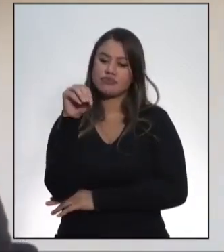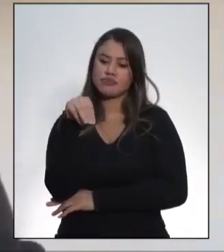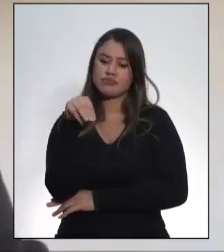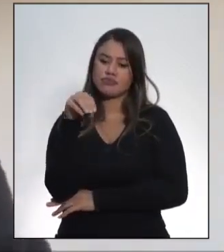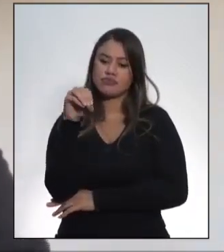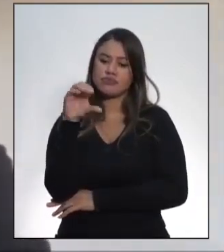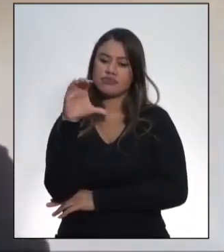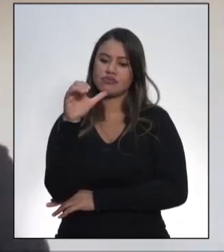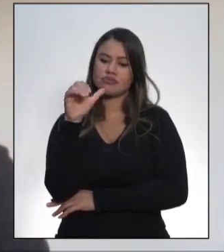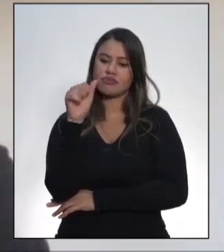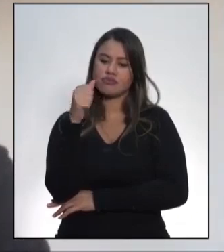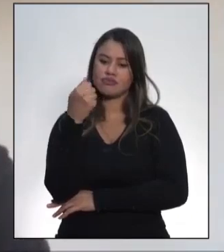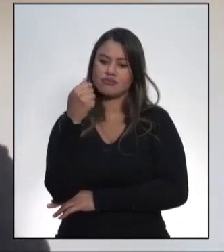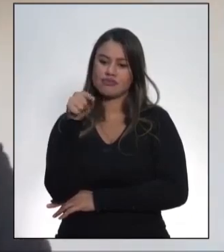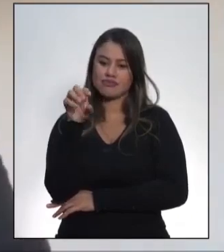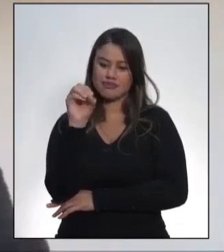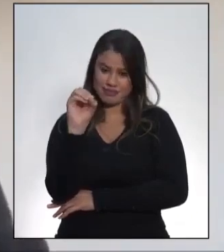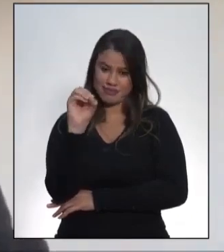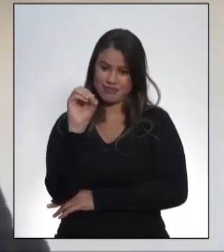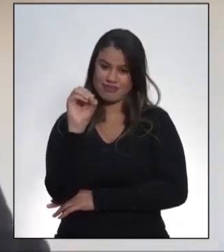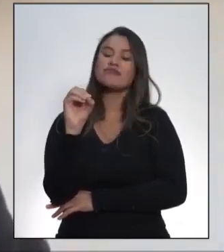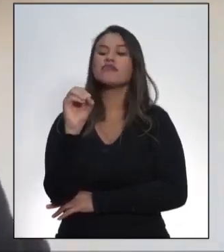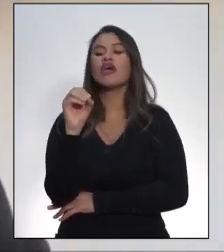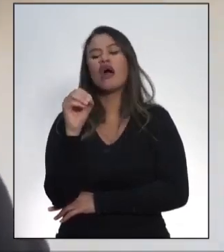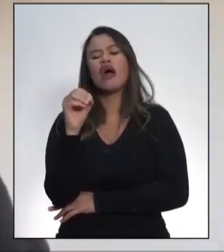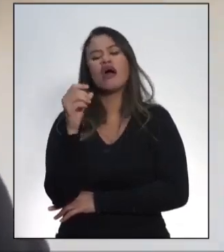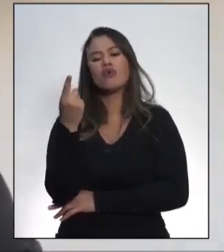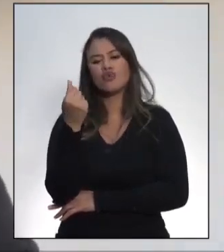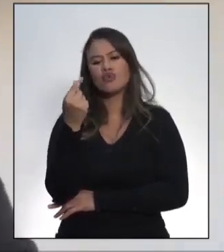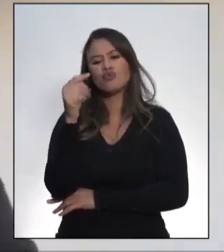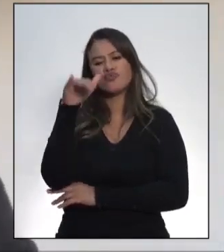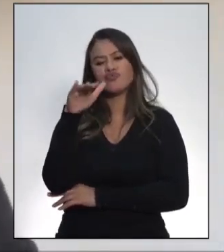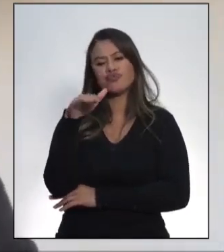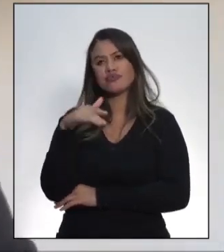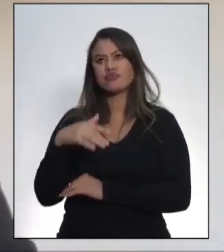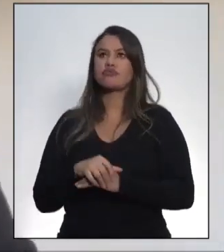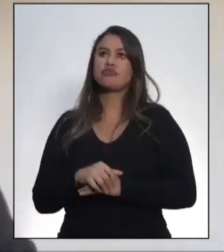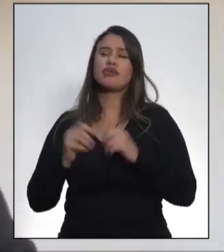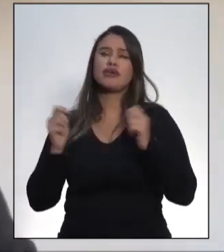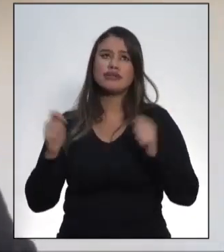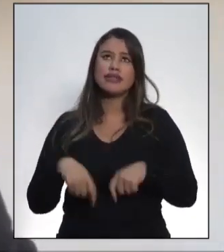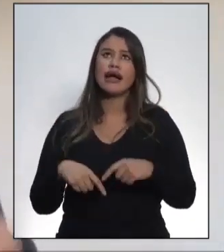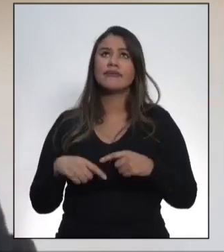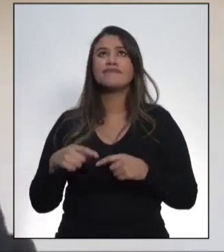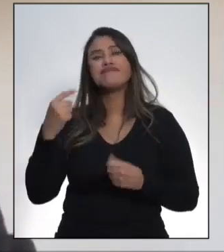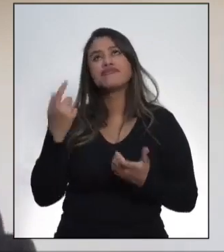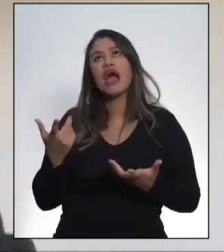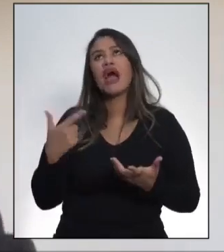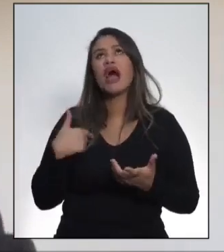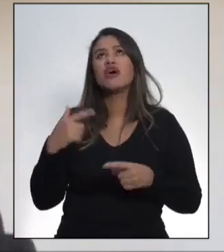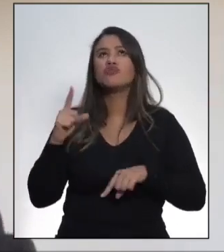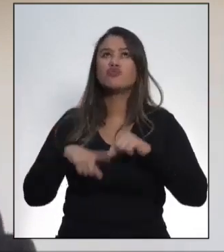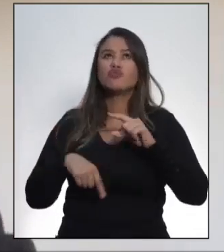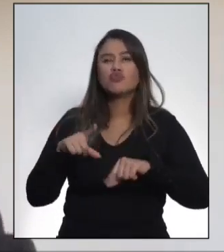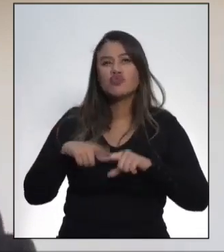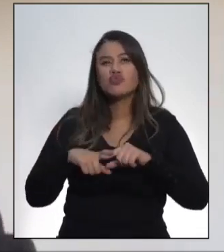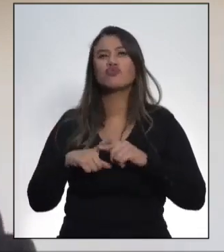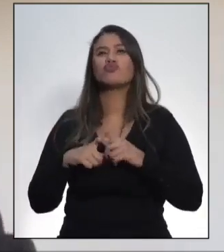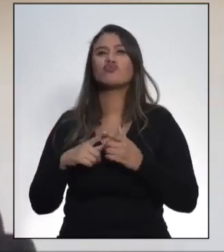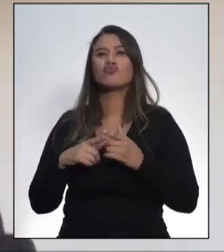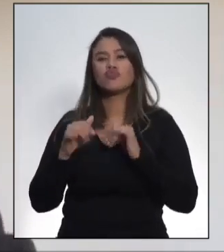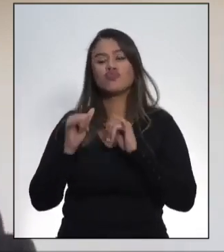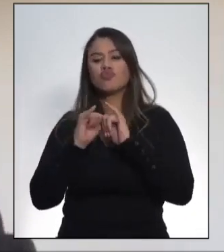vai comunicar esse produto? Como você vai fazer com que as pessoas se